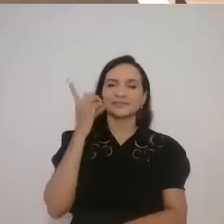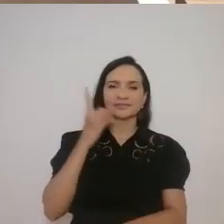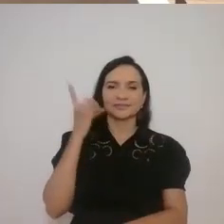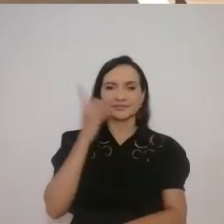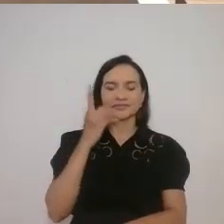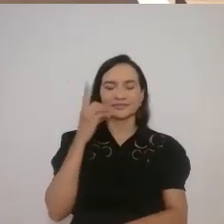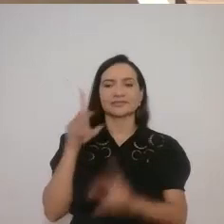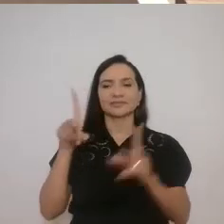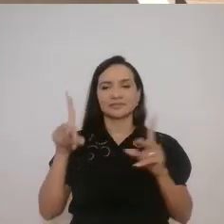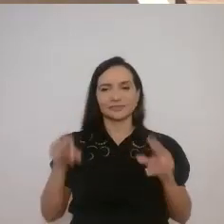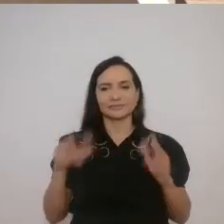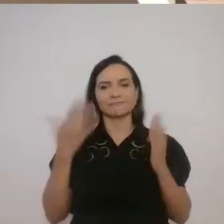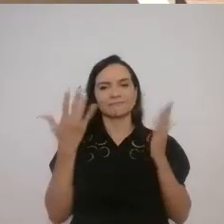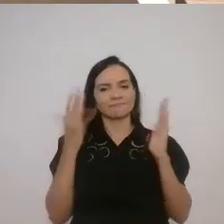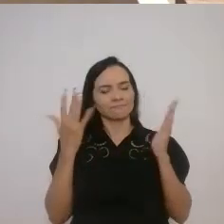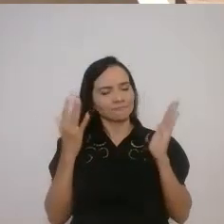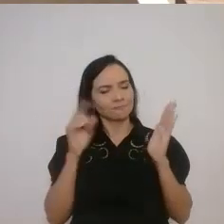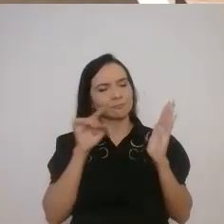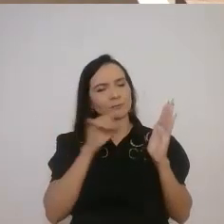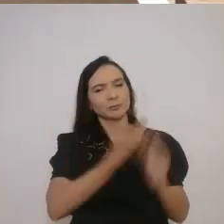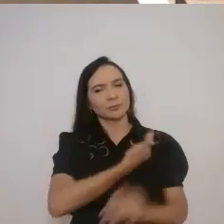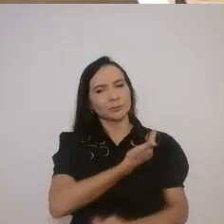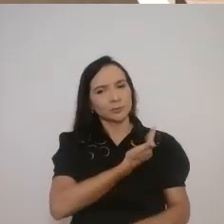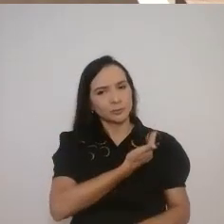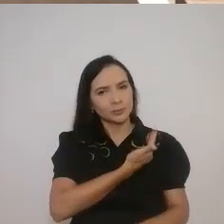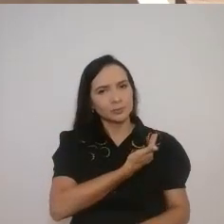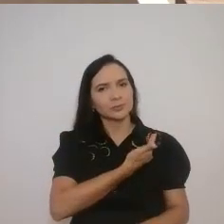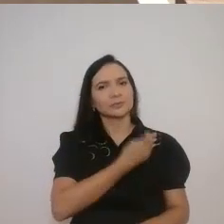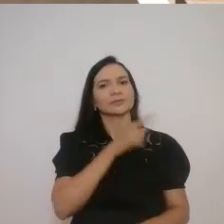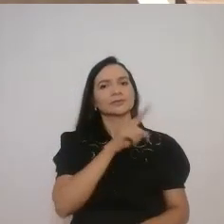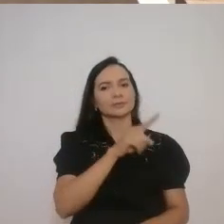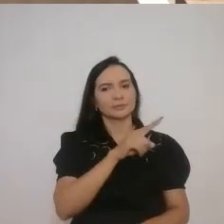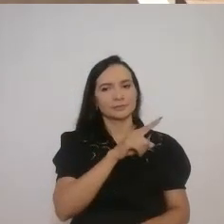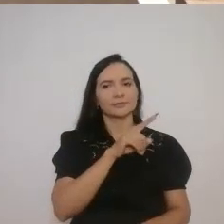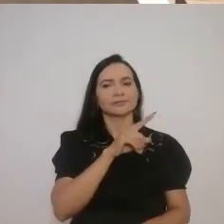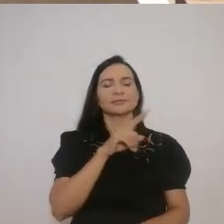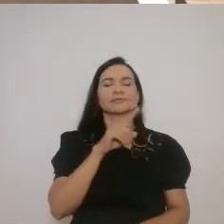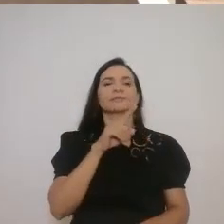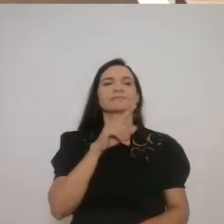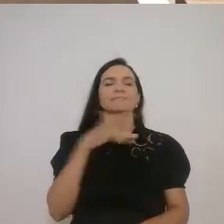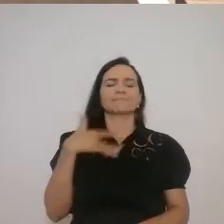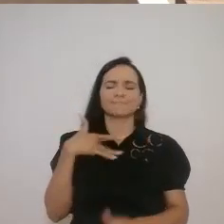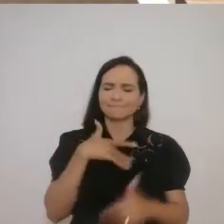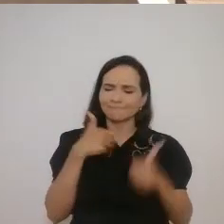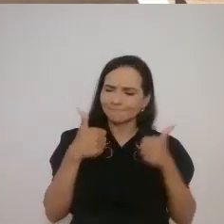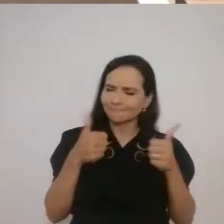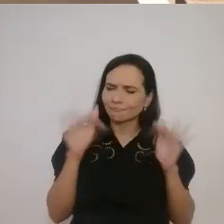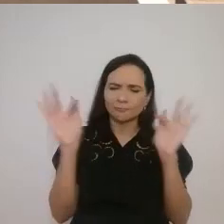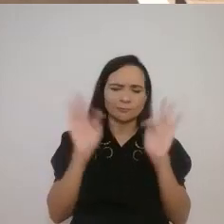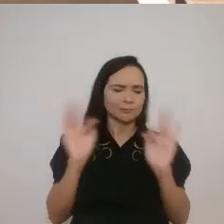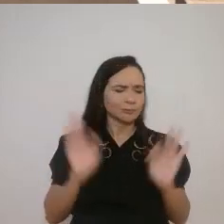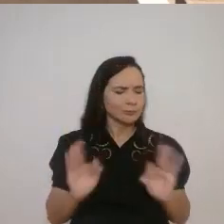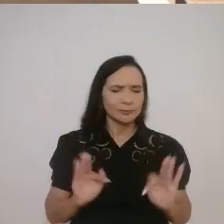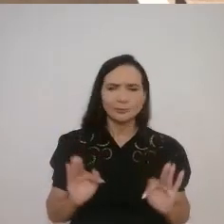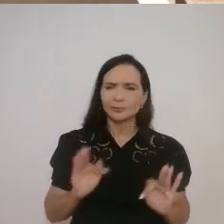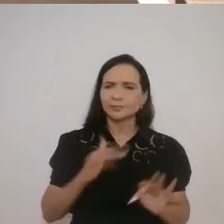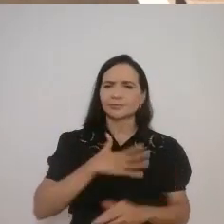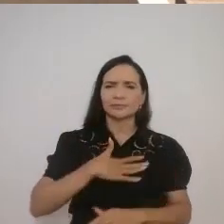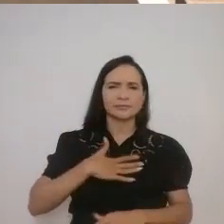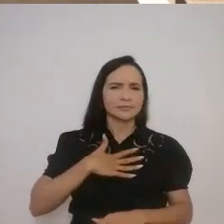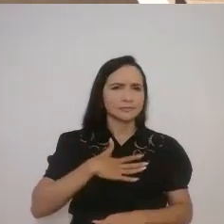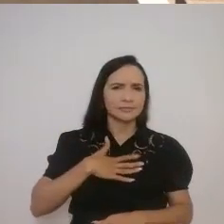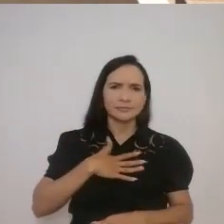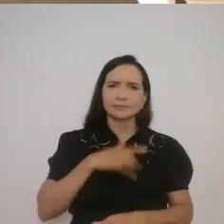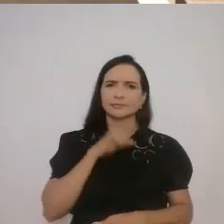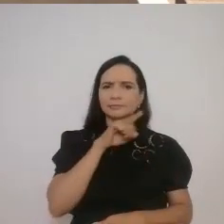presidente, parabenizar o nosso amigo, colega, desembargador Vivaldo, desejando saúde, felicidades e coisas boas na sua